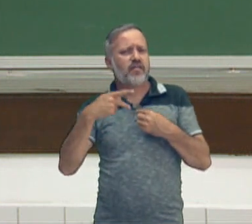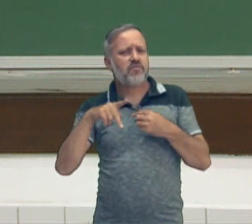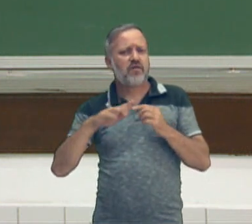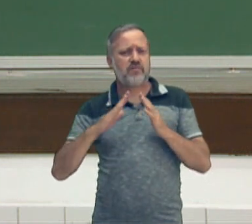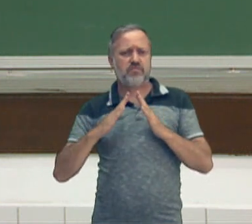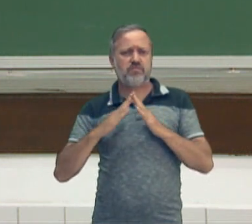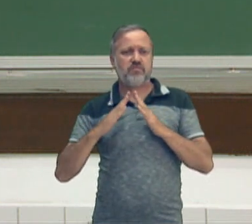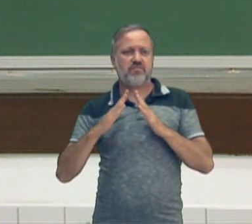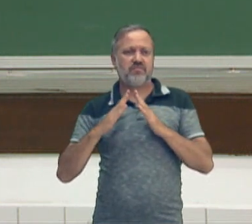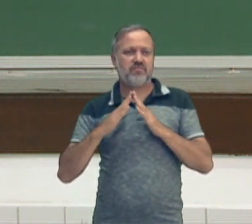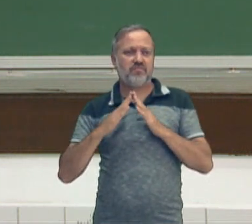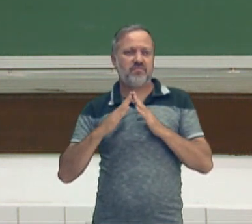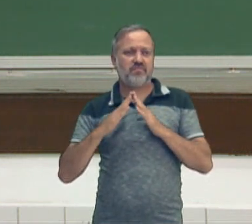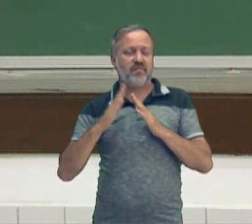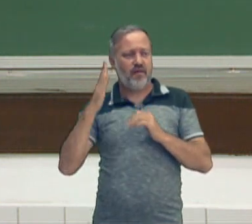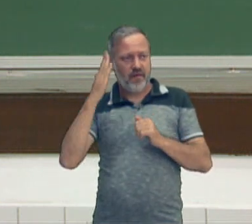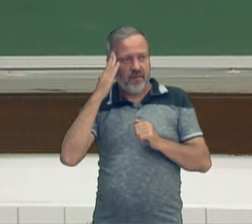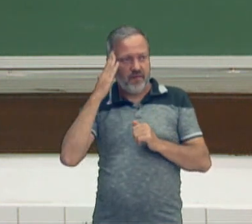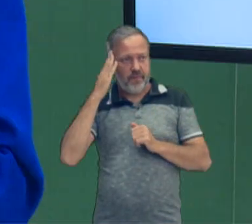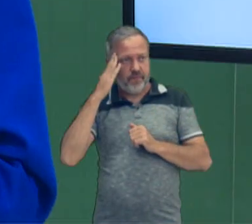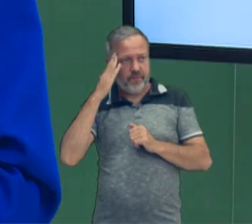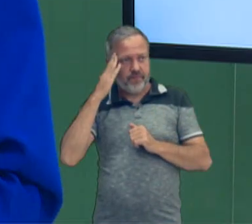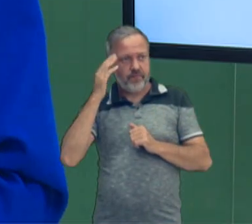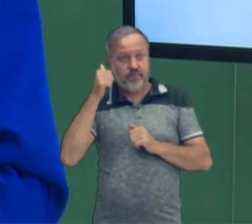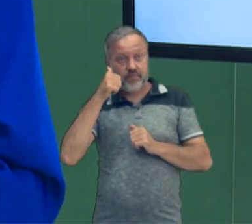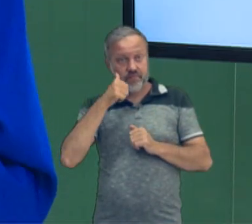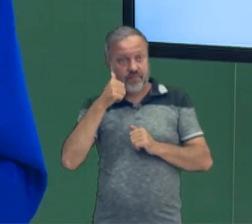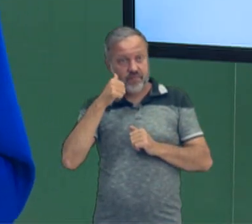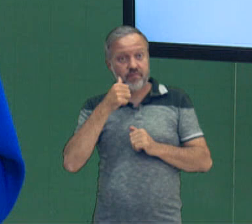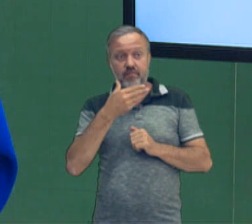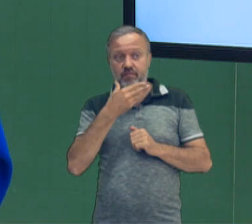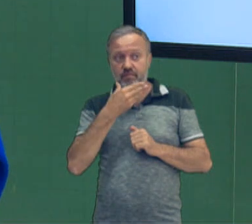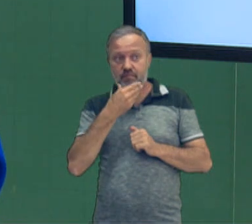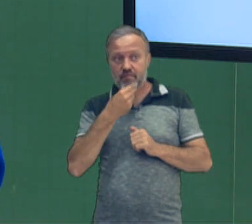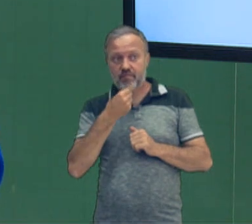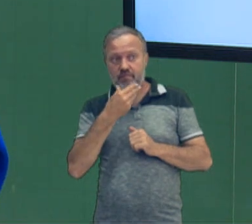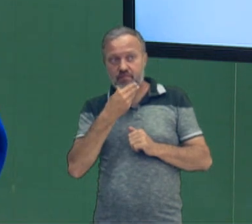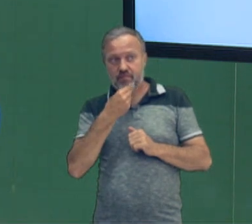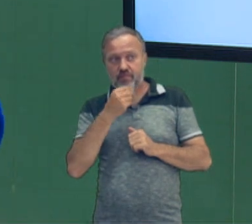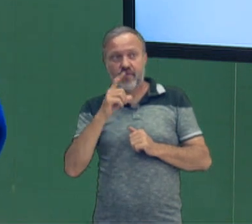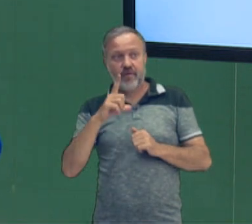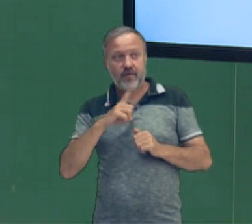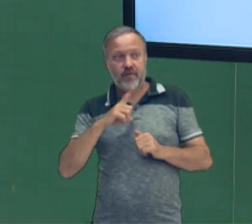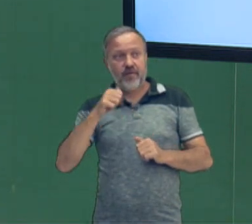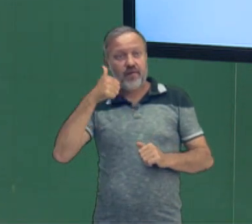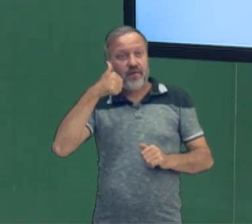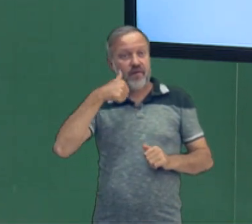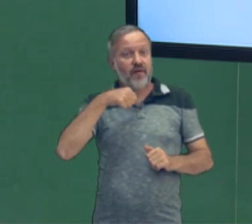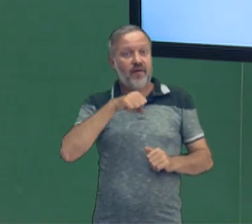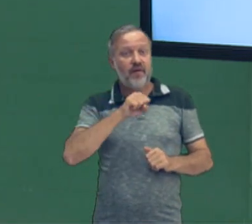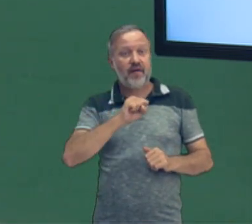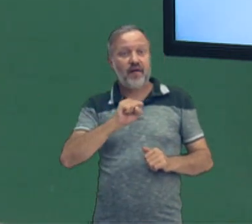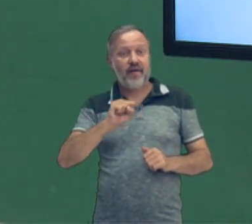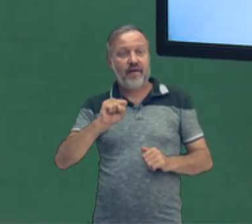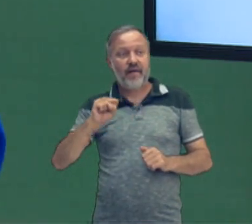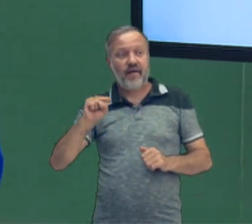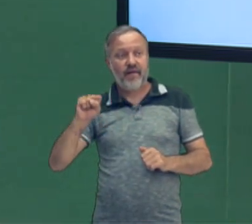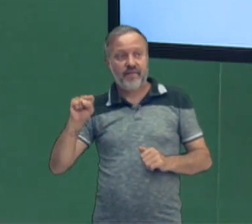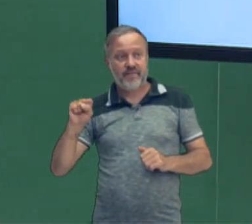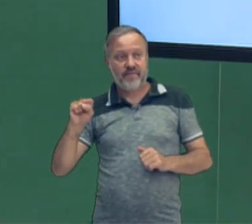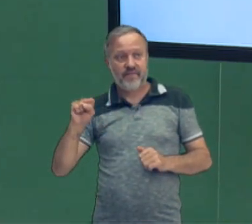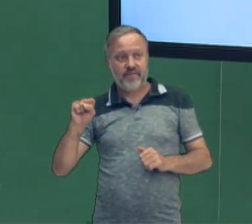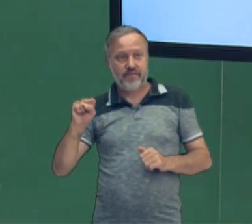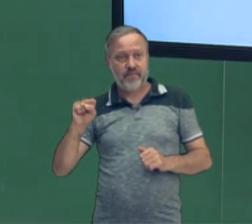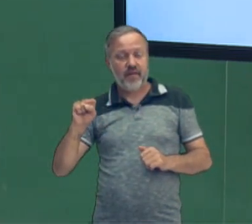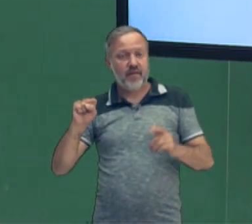casa? Vamos pensar assim, de repente a menina, o menino, vai ter lá, vem uma sogra. Vou pegar o meu caso, a sogra.